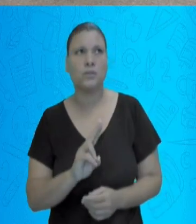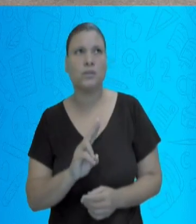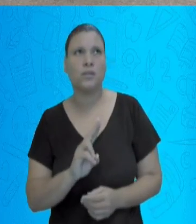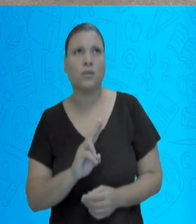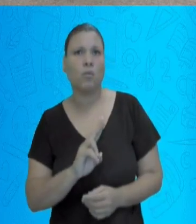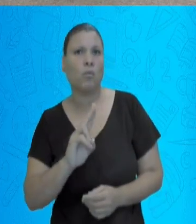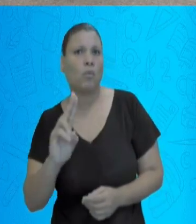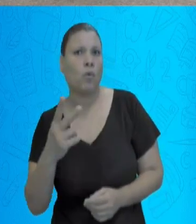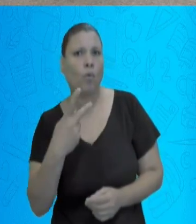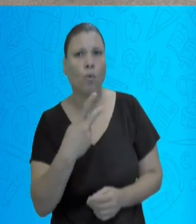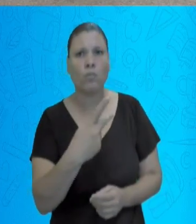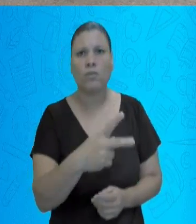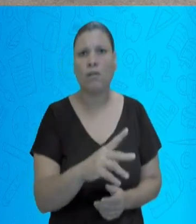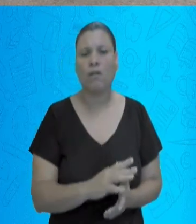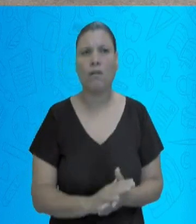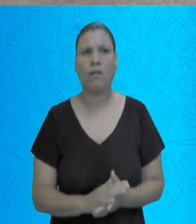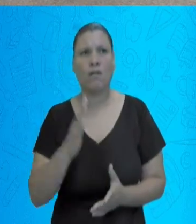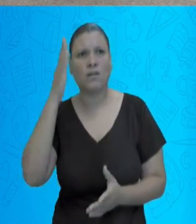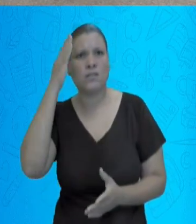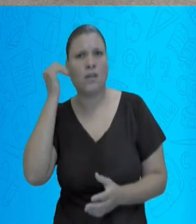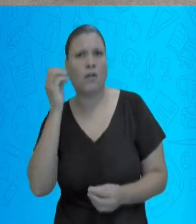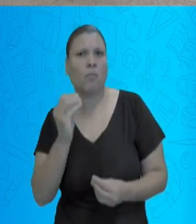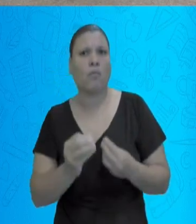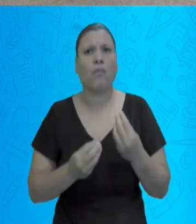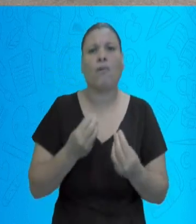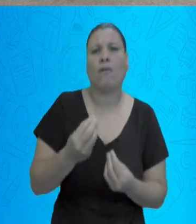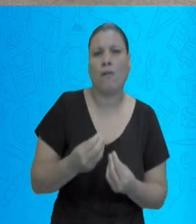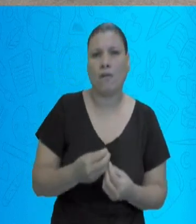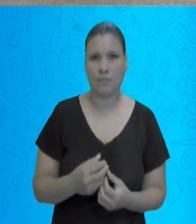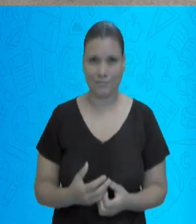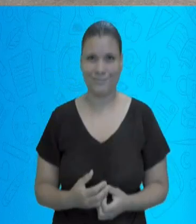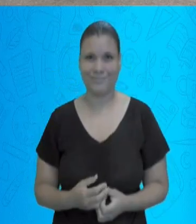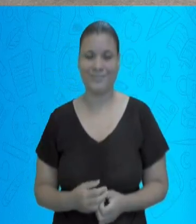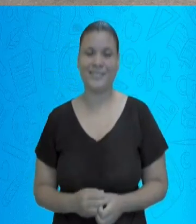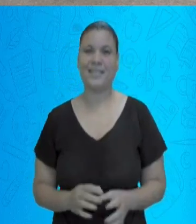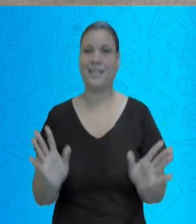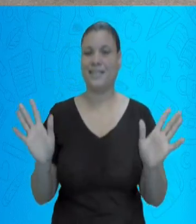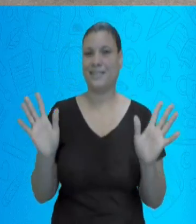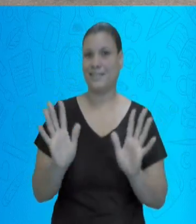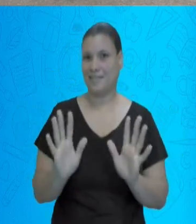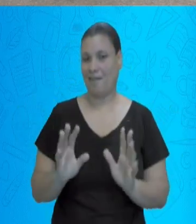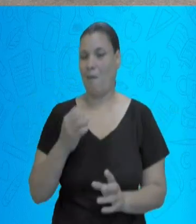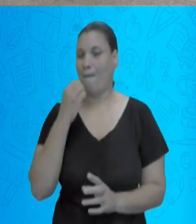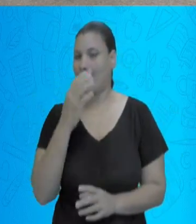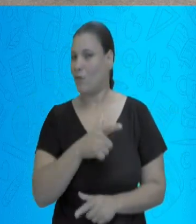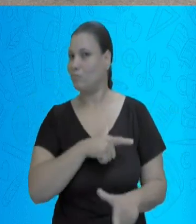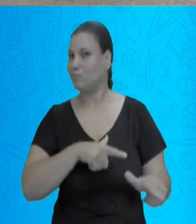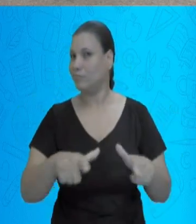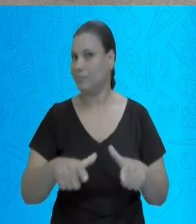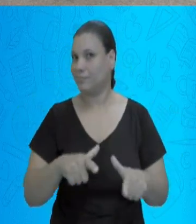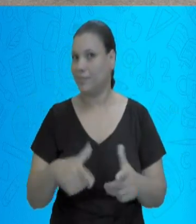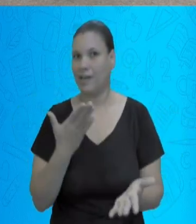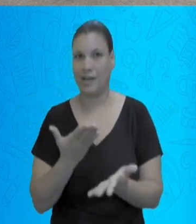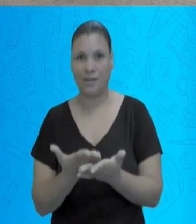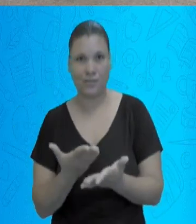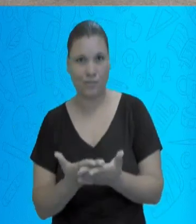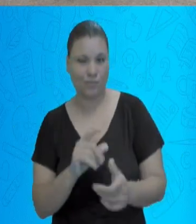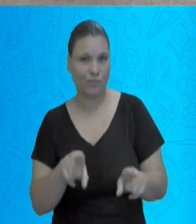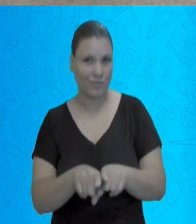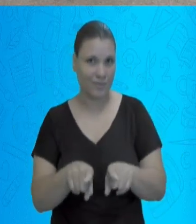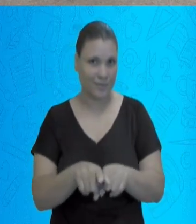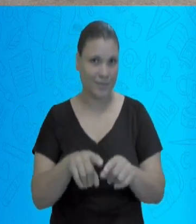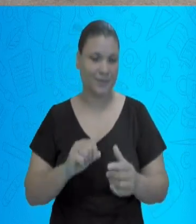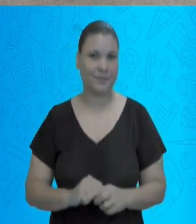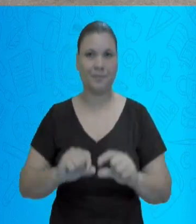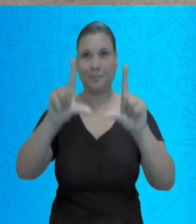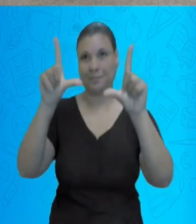para vocês aí esse trabalho. E bom trabalho para todos vocês nessa nossa aula. Para